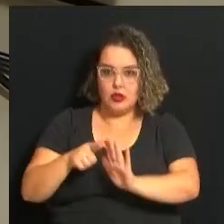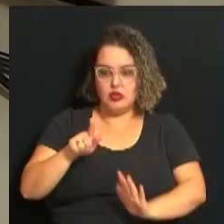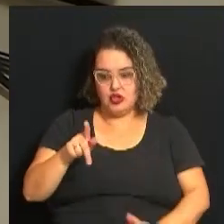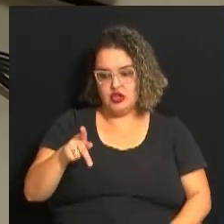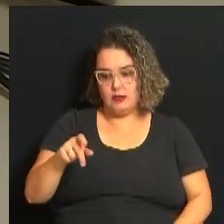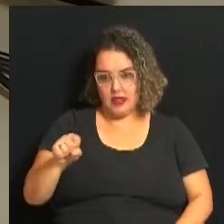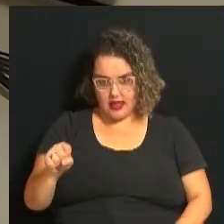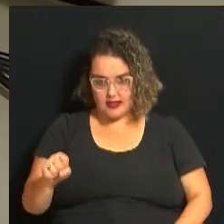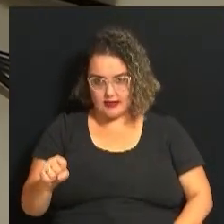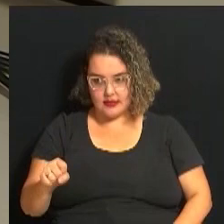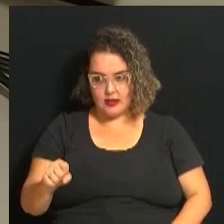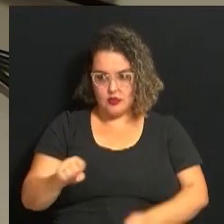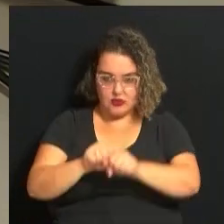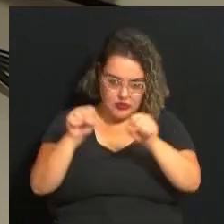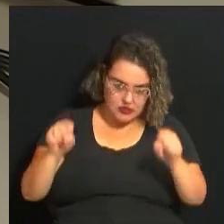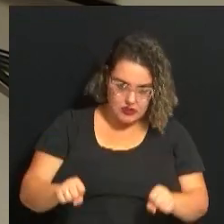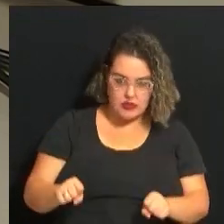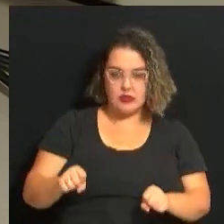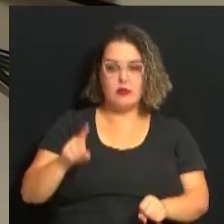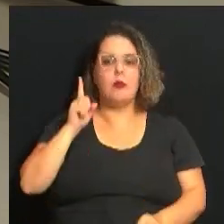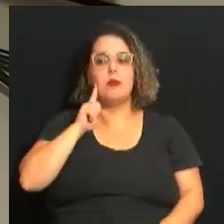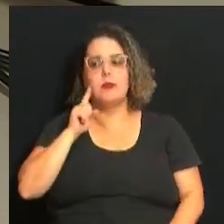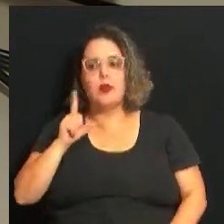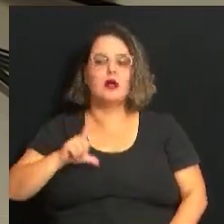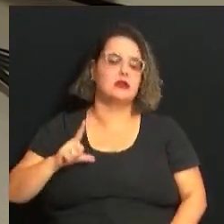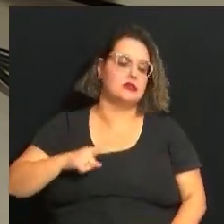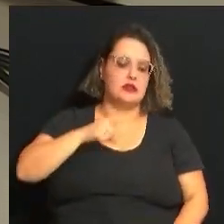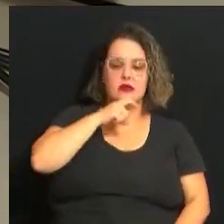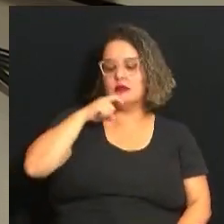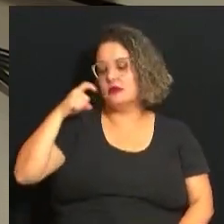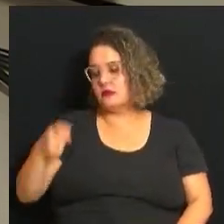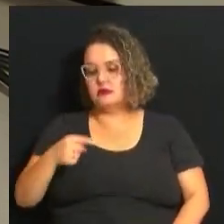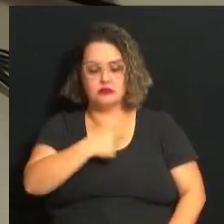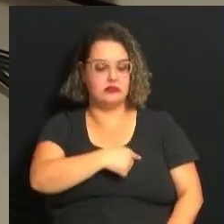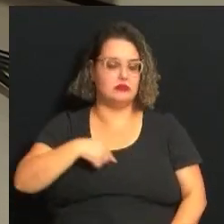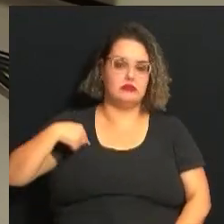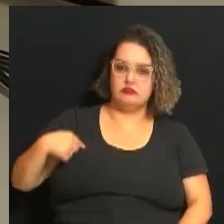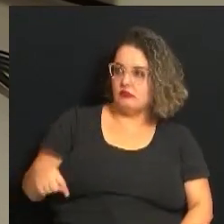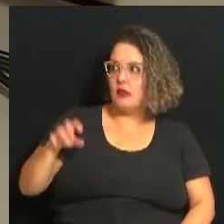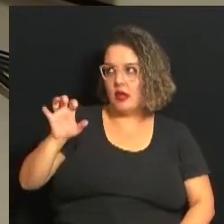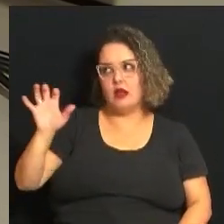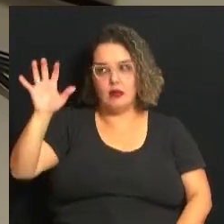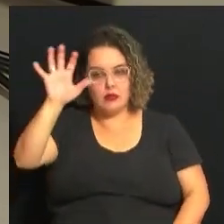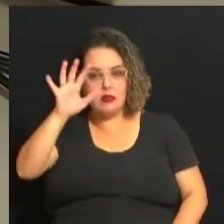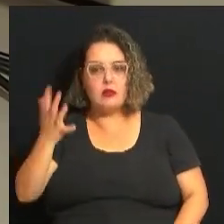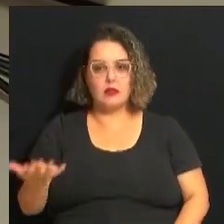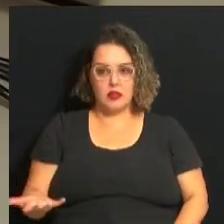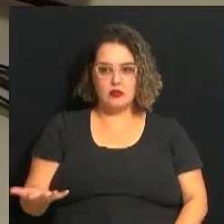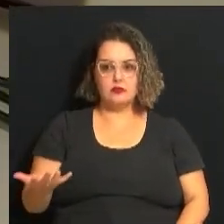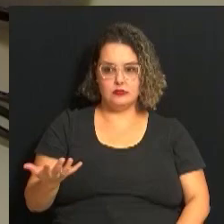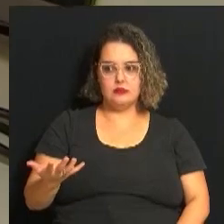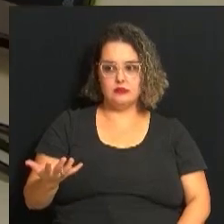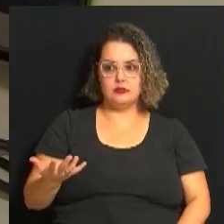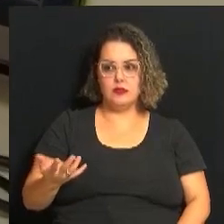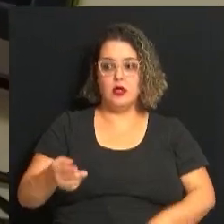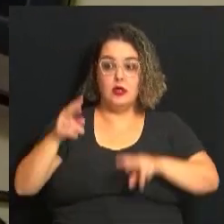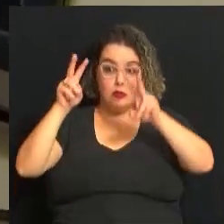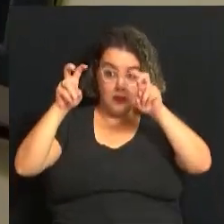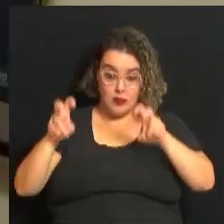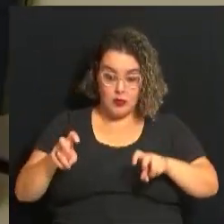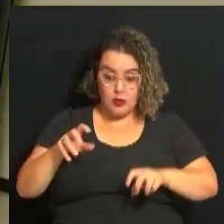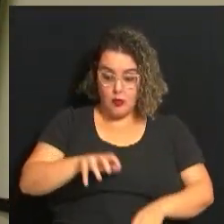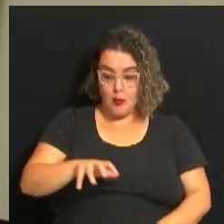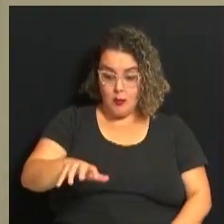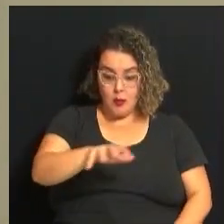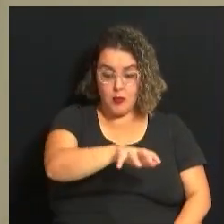americano. Você tem russo, você tem sistema chinês, tem sistema europeu, né? Então, a questão do posicionamento, como eu disse, todos